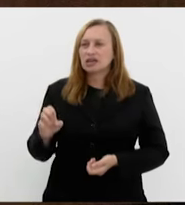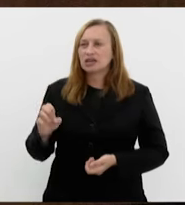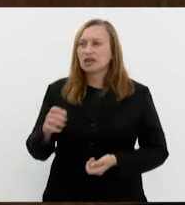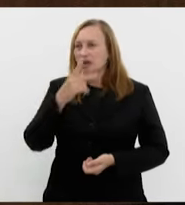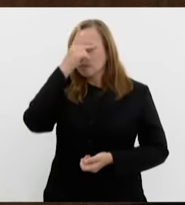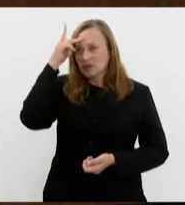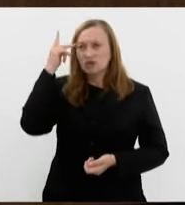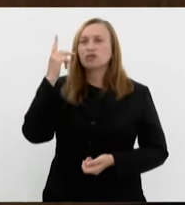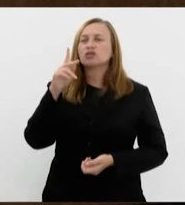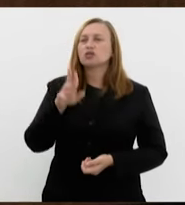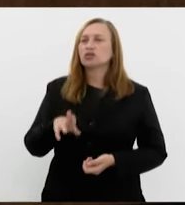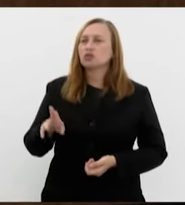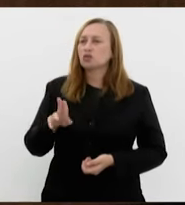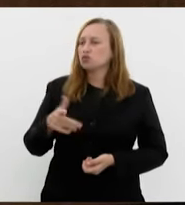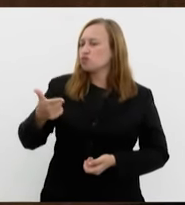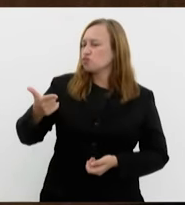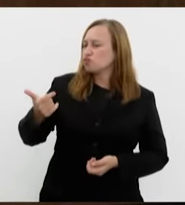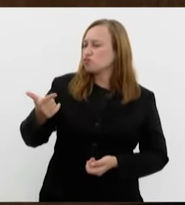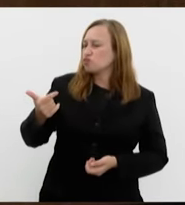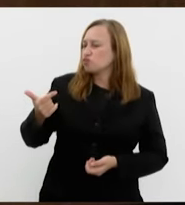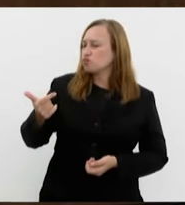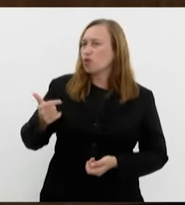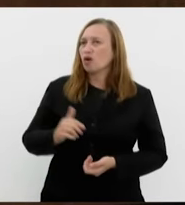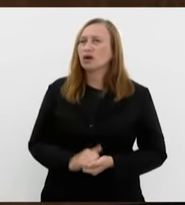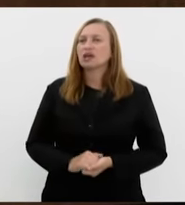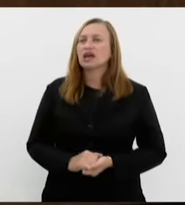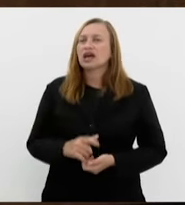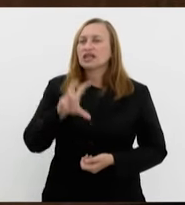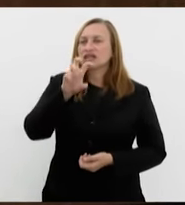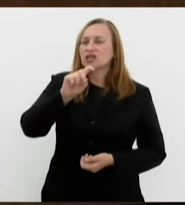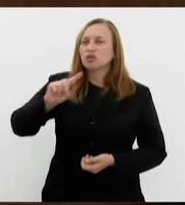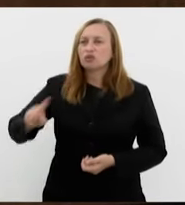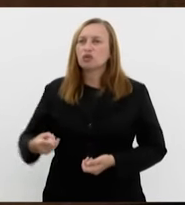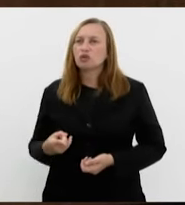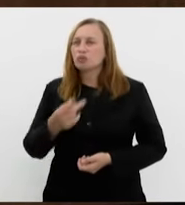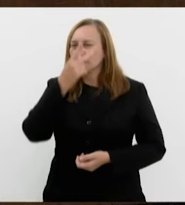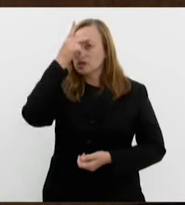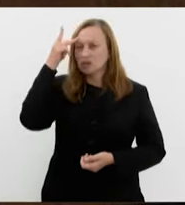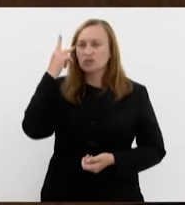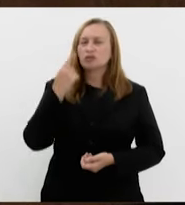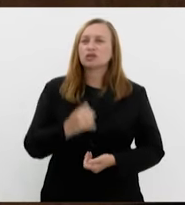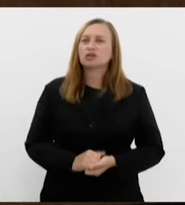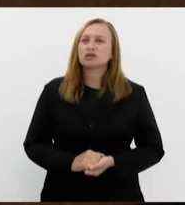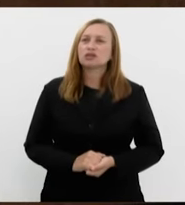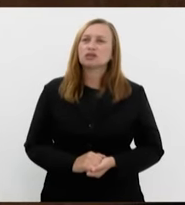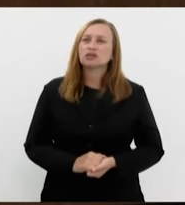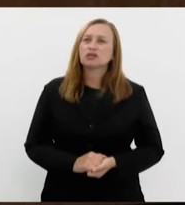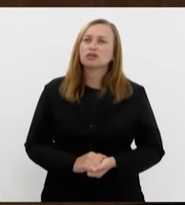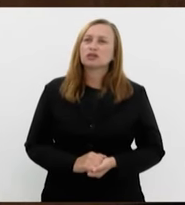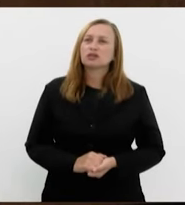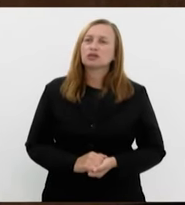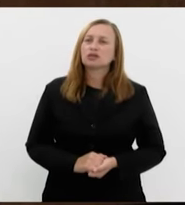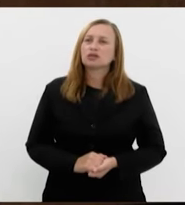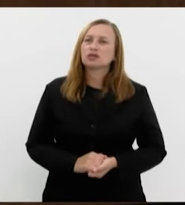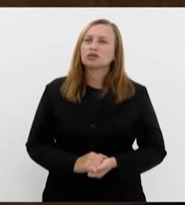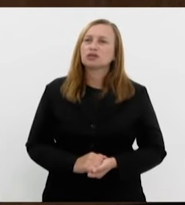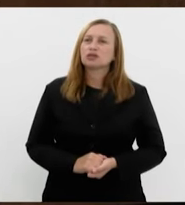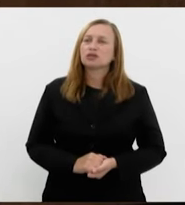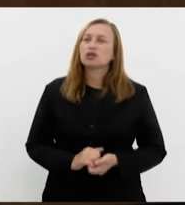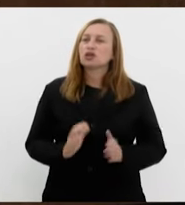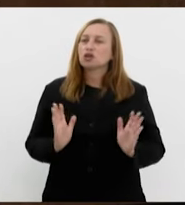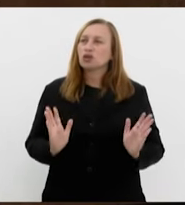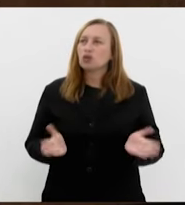e caçadores, a 5 mil pessoas que estão cumprindo mandatos de